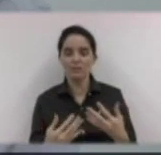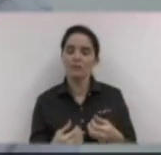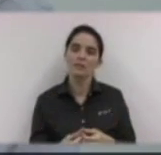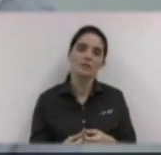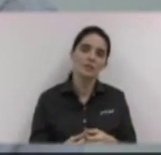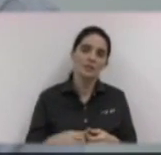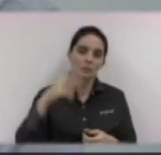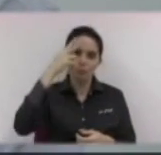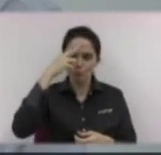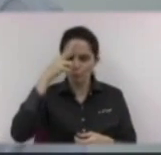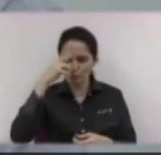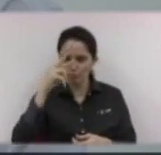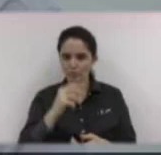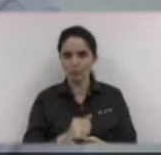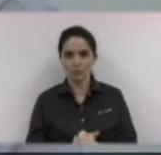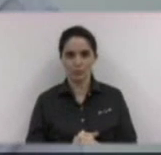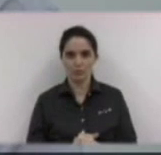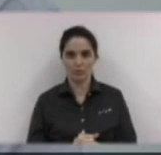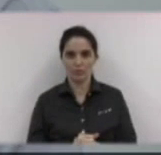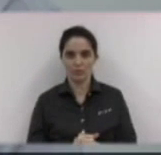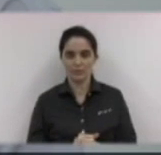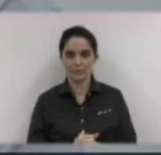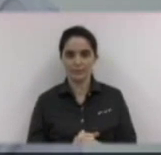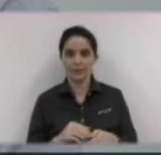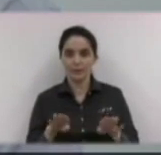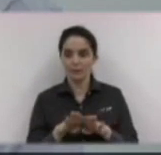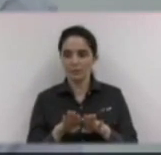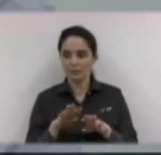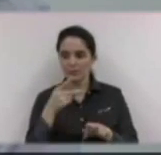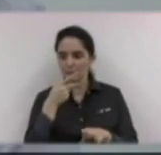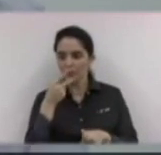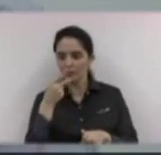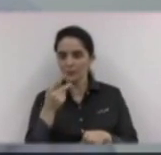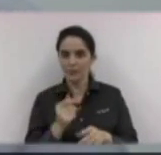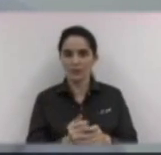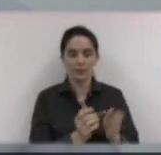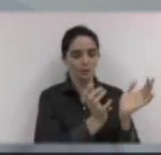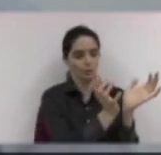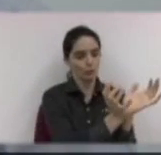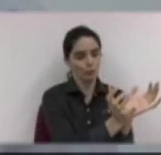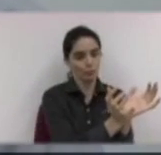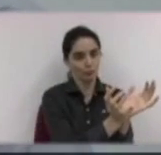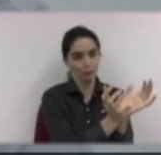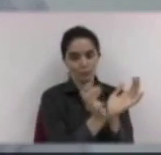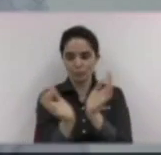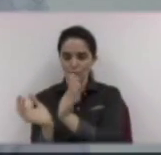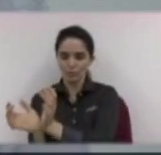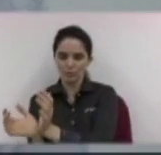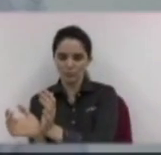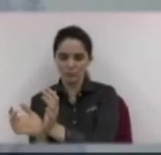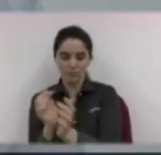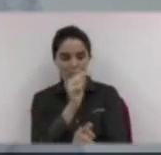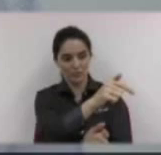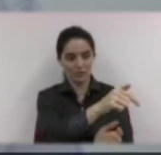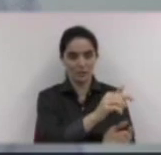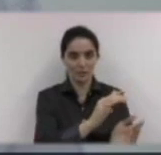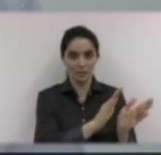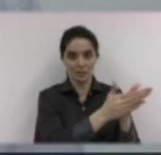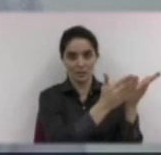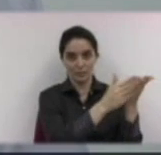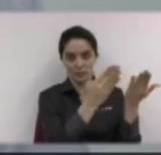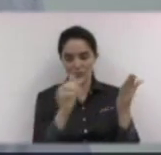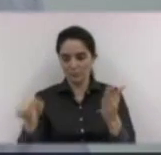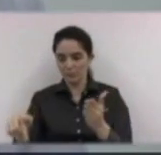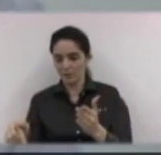e também separa um pouco num conceito de classe social, quem é que sofre mais dentro dos presídios,